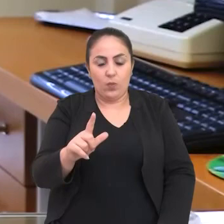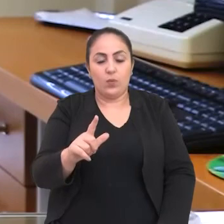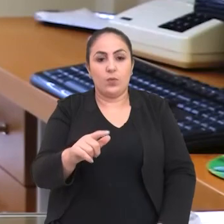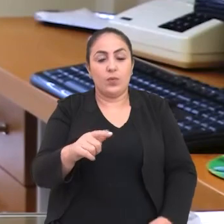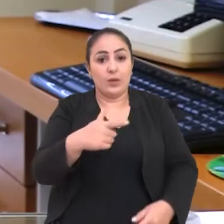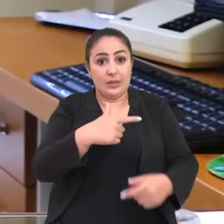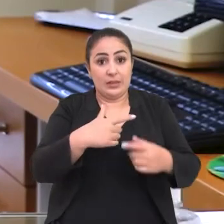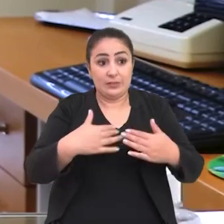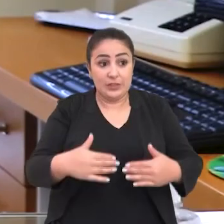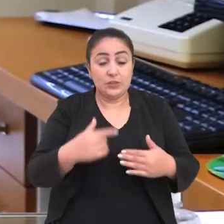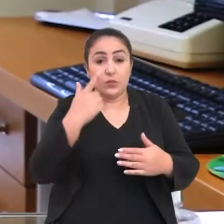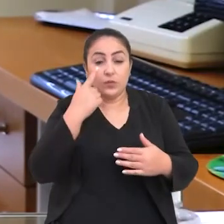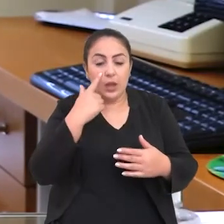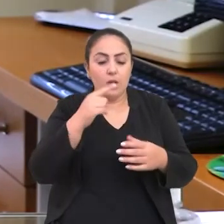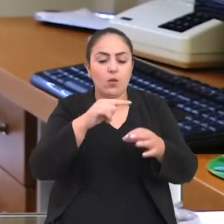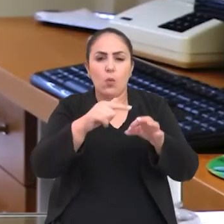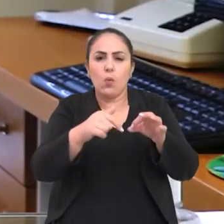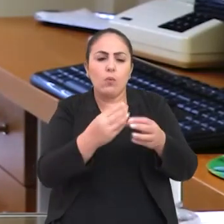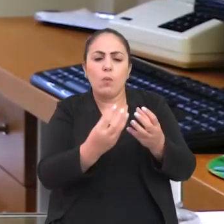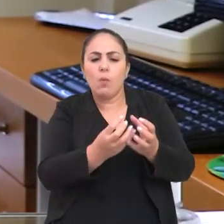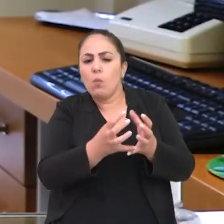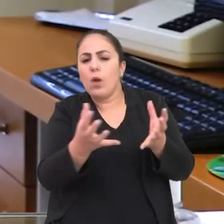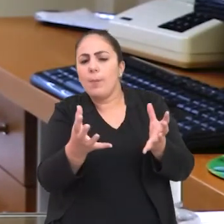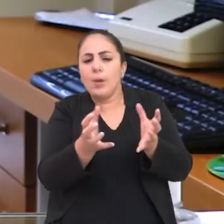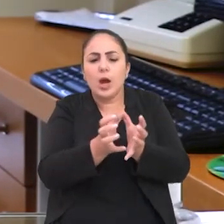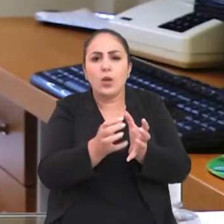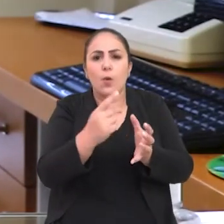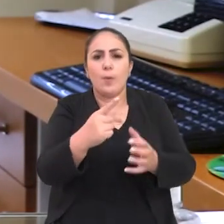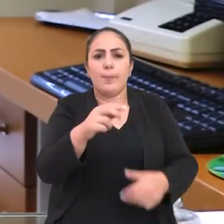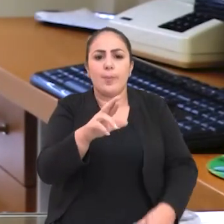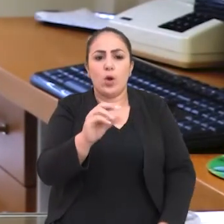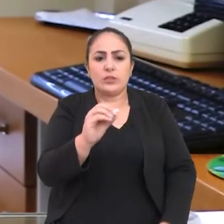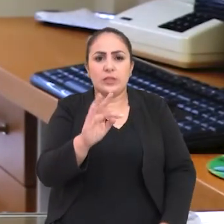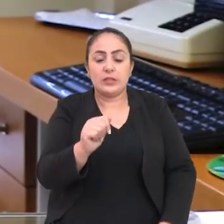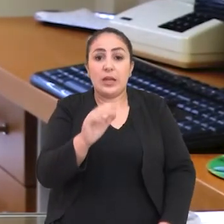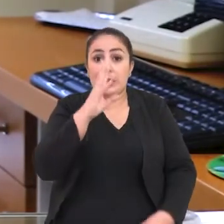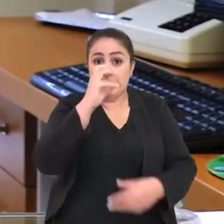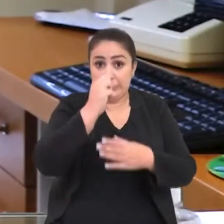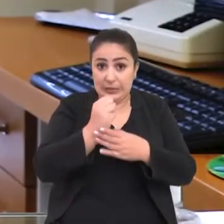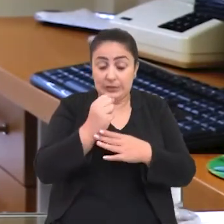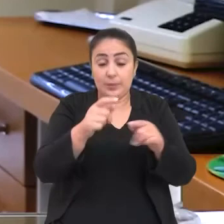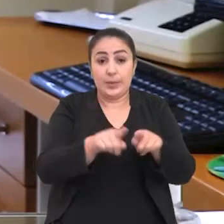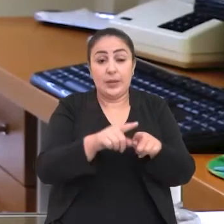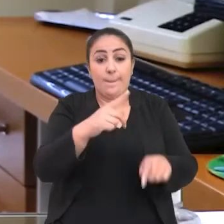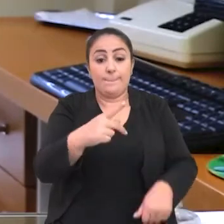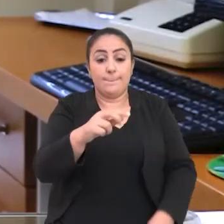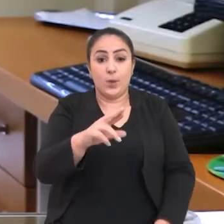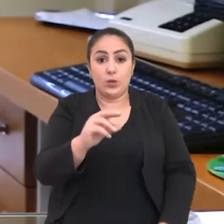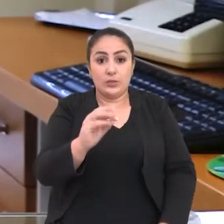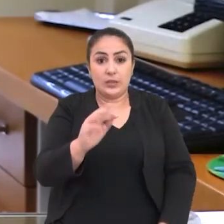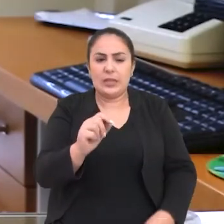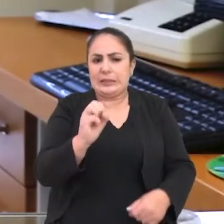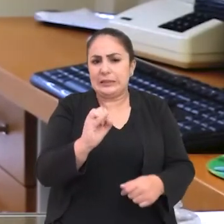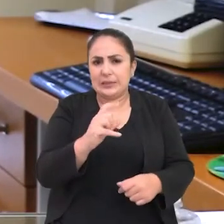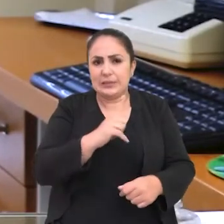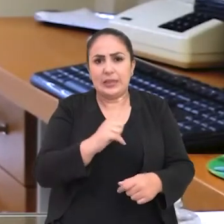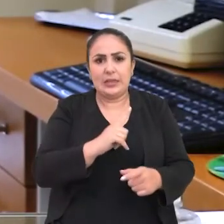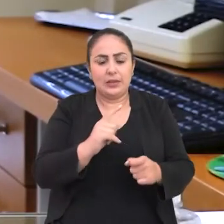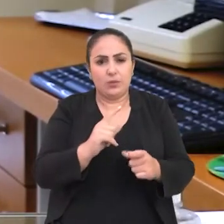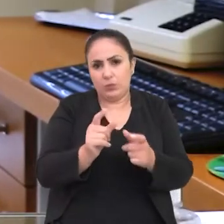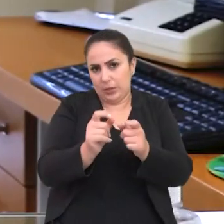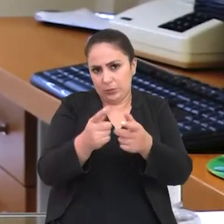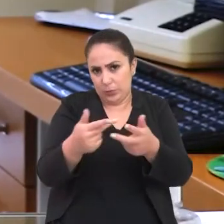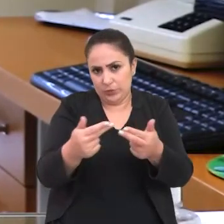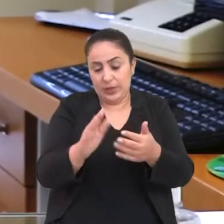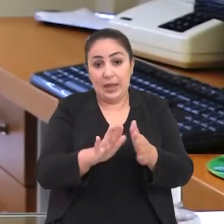físico que vai nos dar muita ideia em termos de tamanho da próstata, em termos de consistência da próstata, e se existe algum